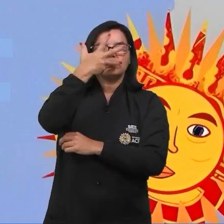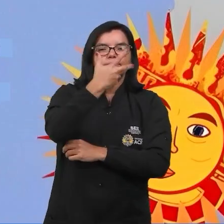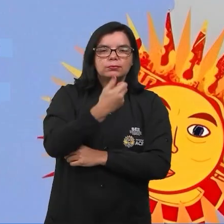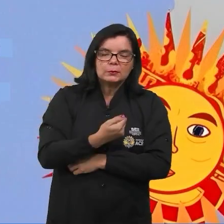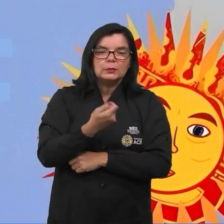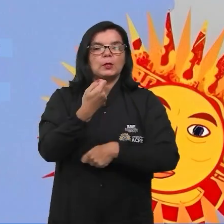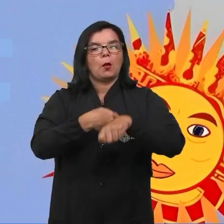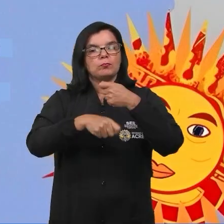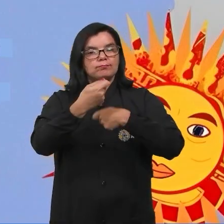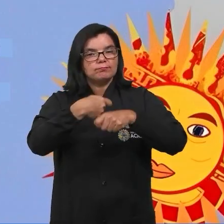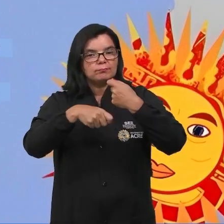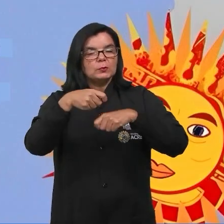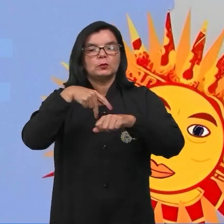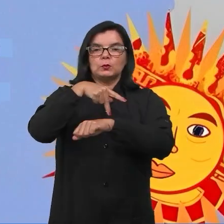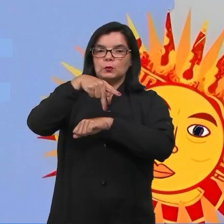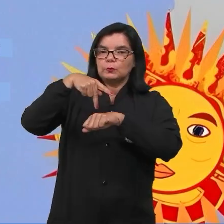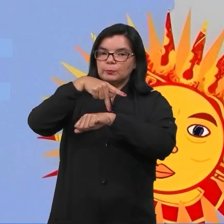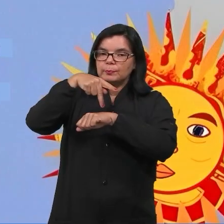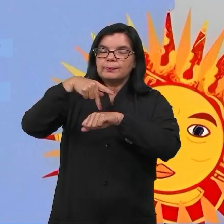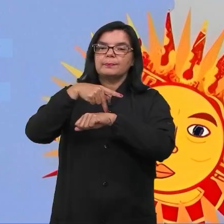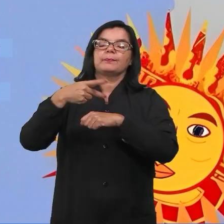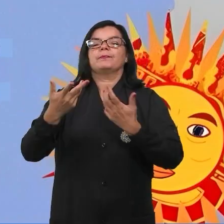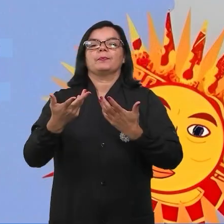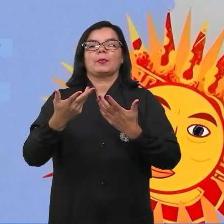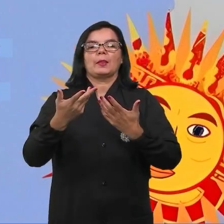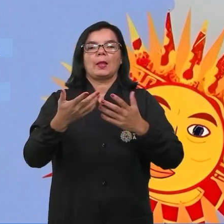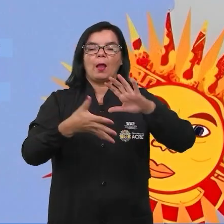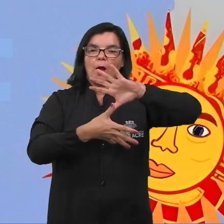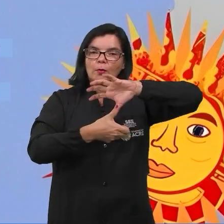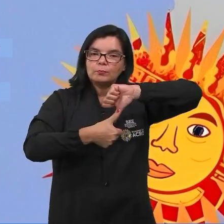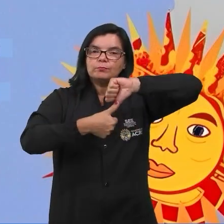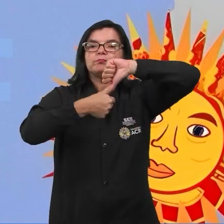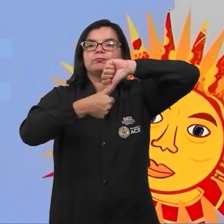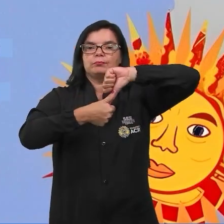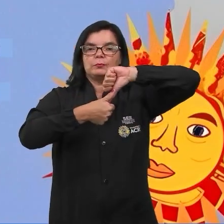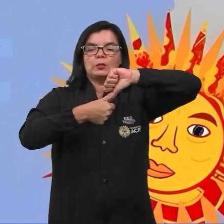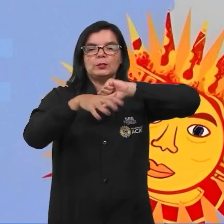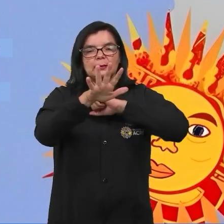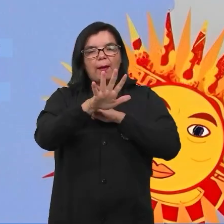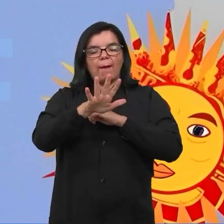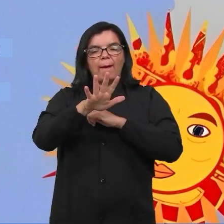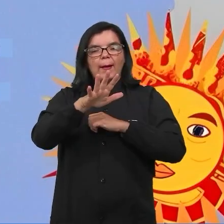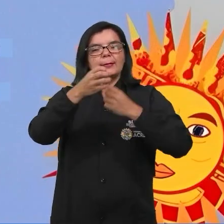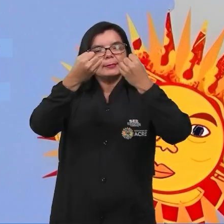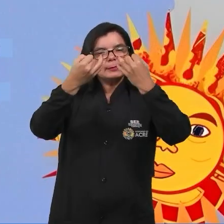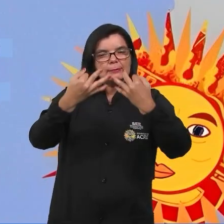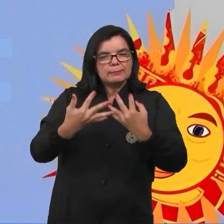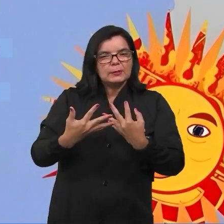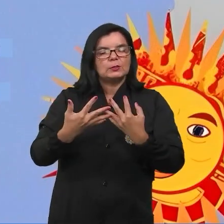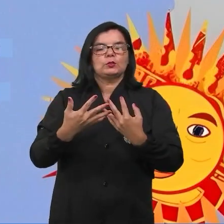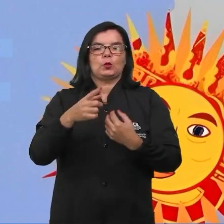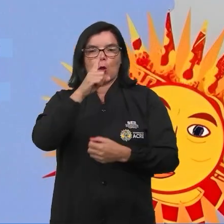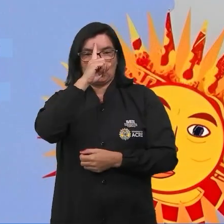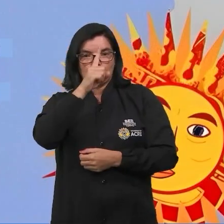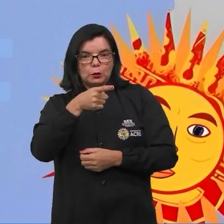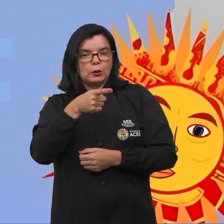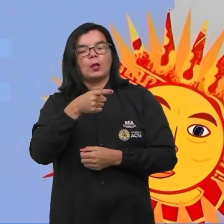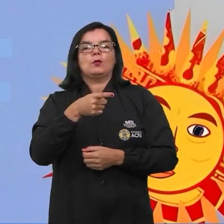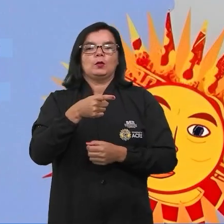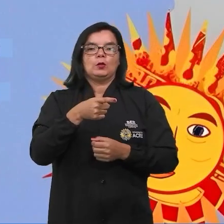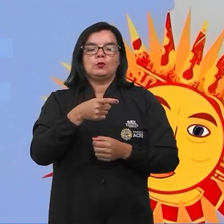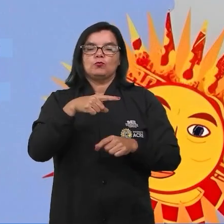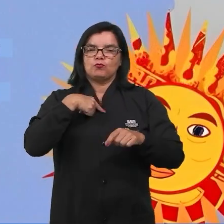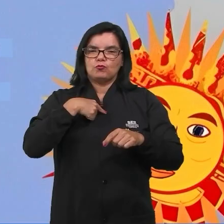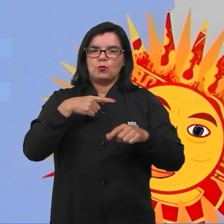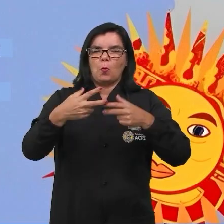As economias dos países da América Central, geralmente se fala dessa questão dos domínios do narcotráfico